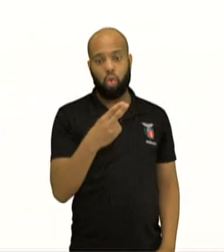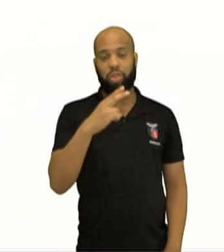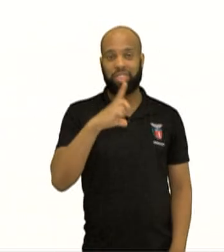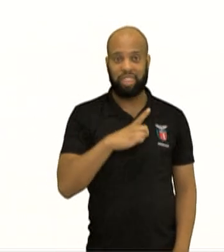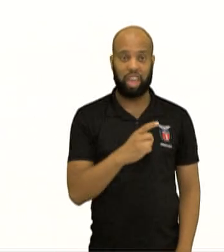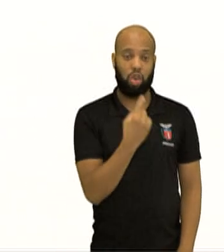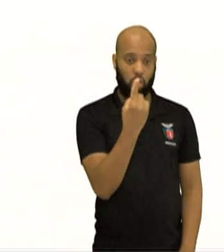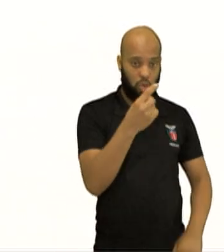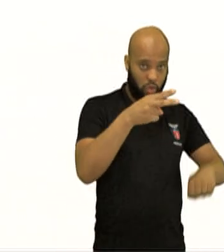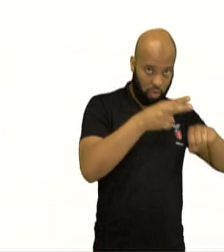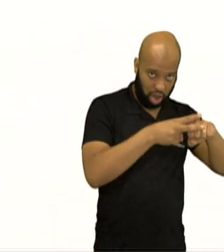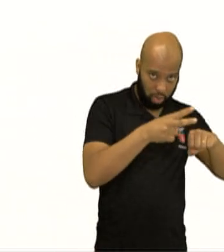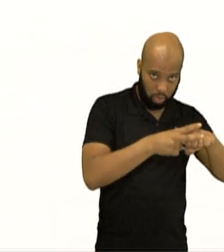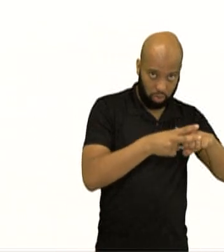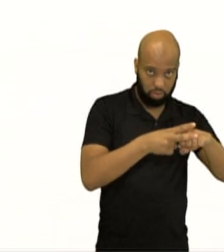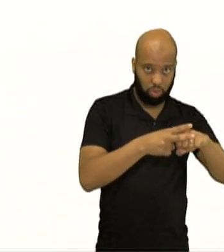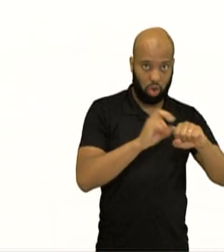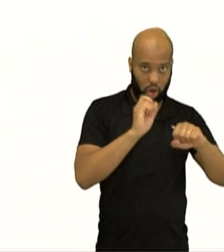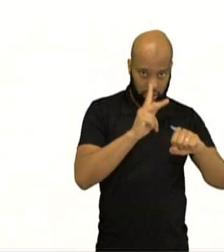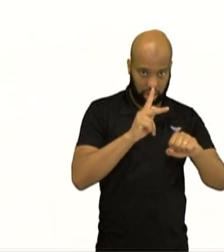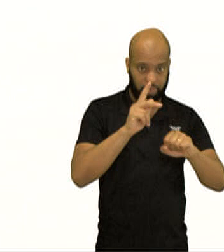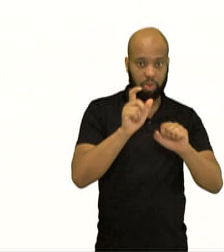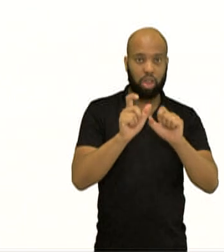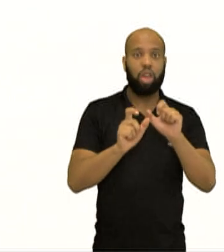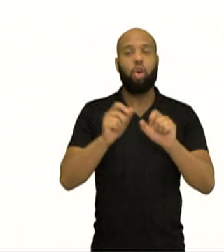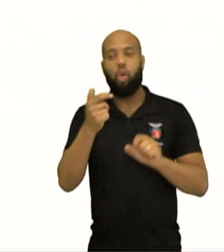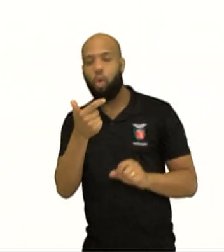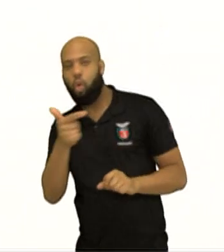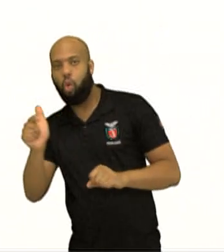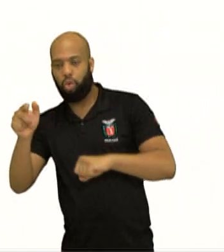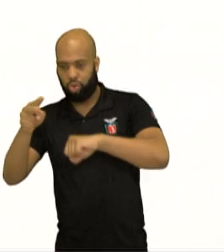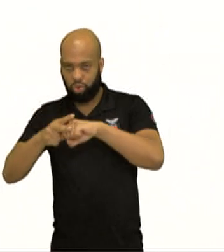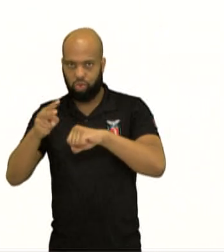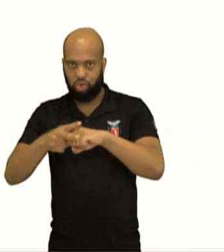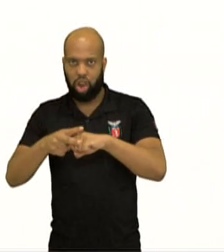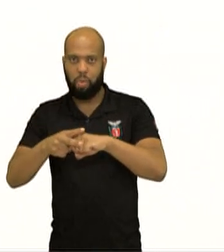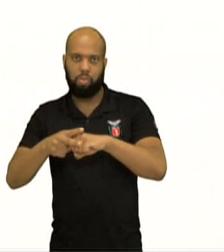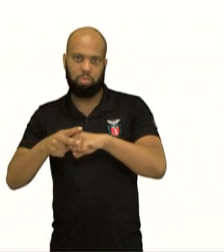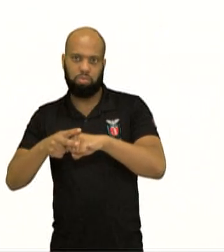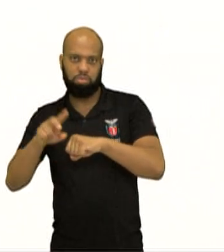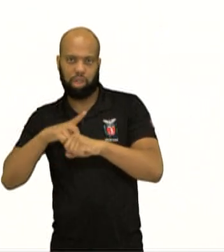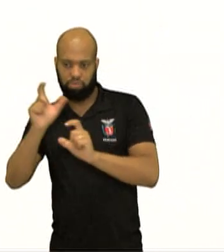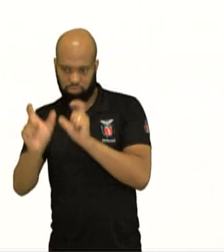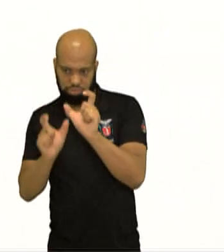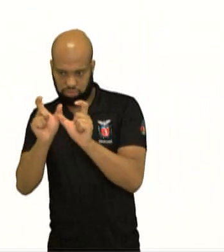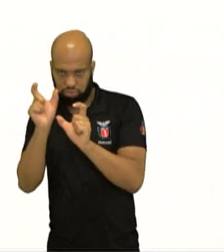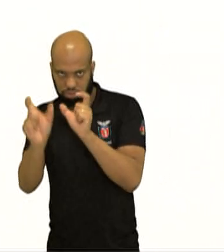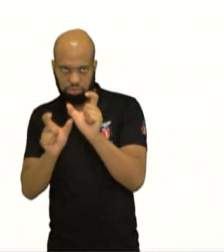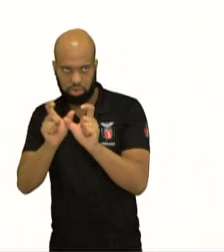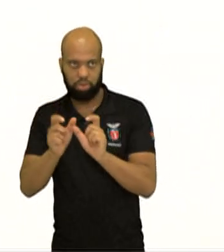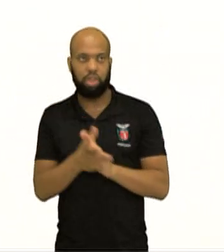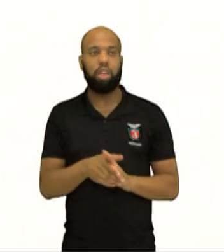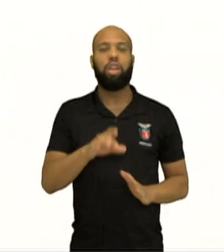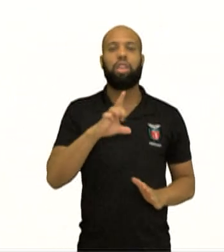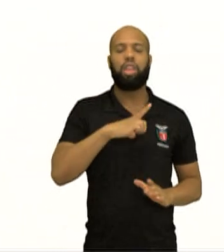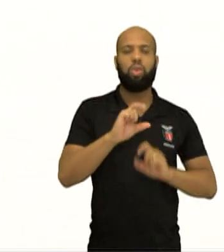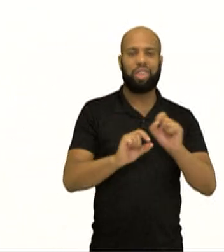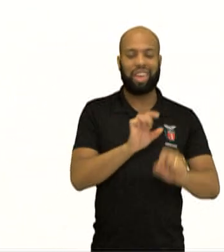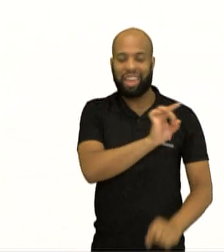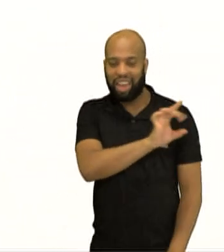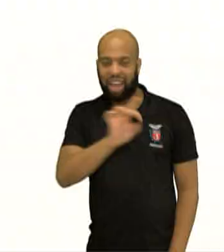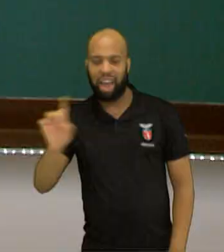quê? Dois verbos dando a ideia de um, né? Desta forma, para cada verbo ou locução verbal, contamos uma